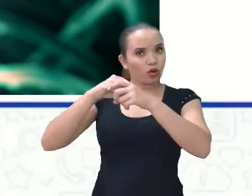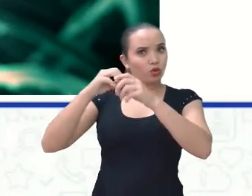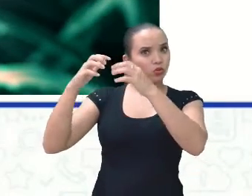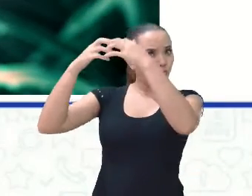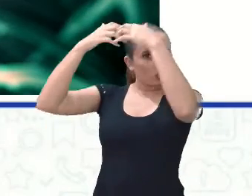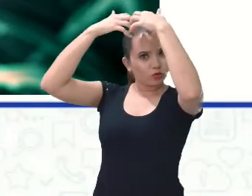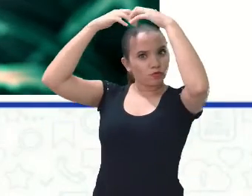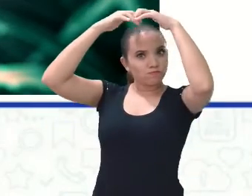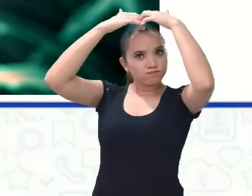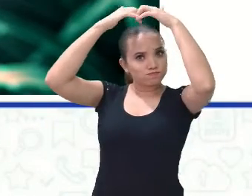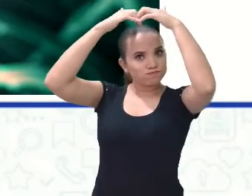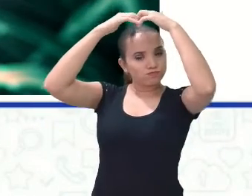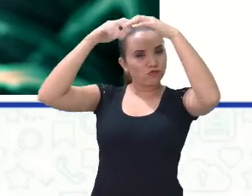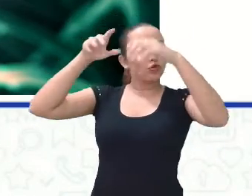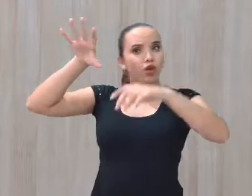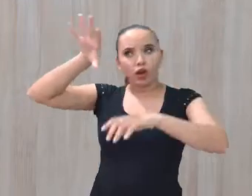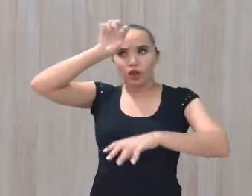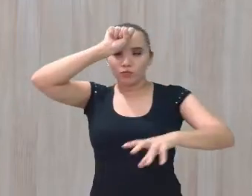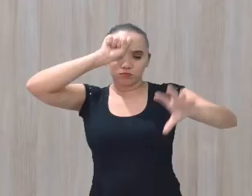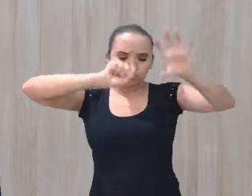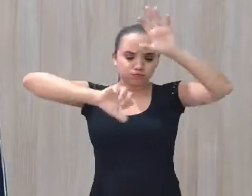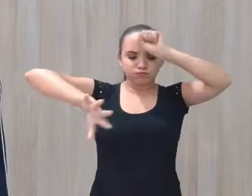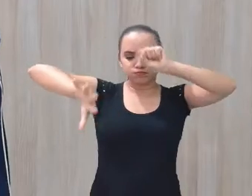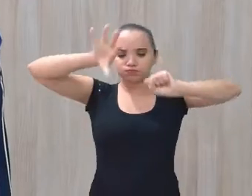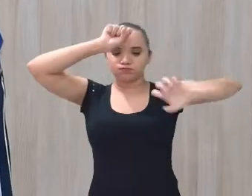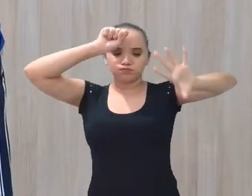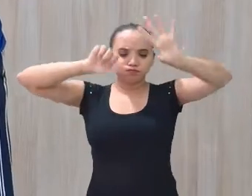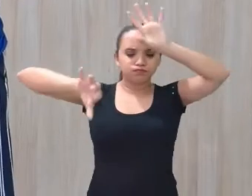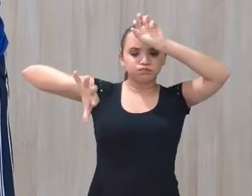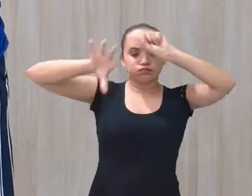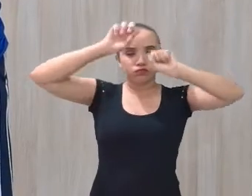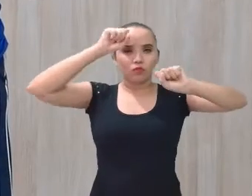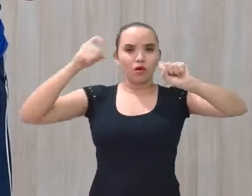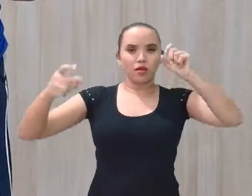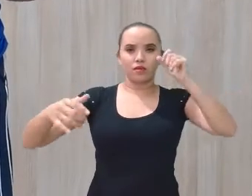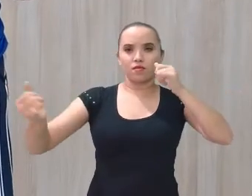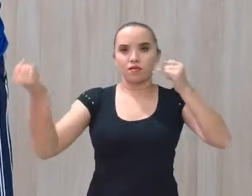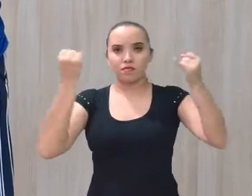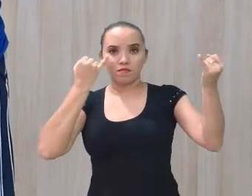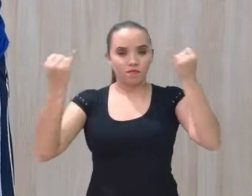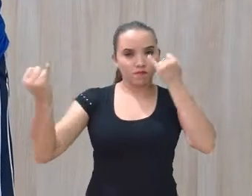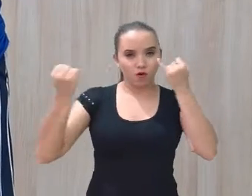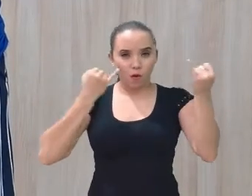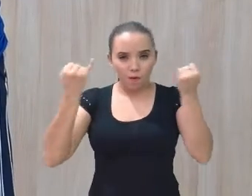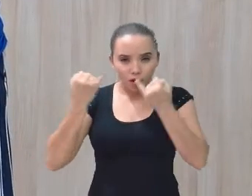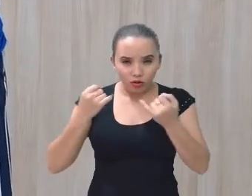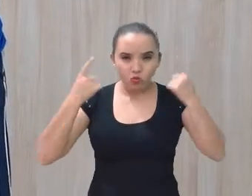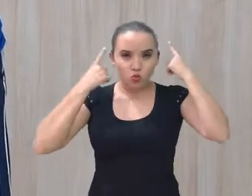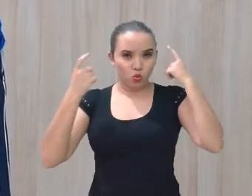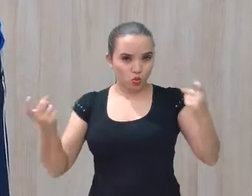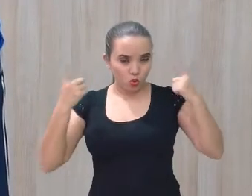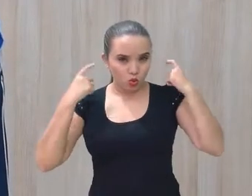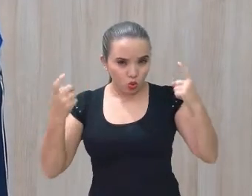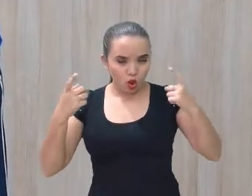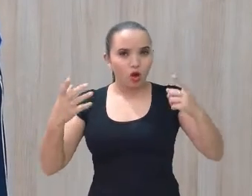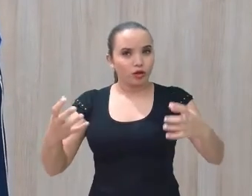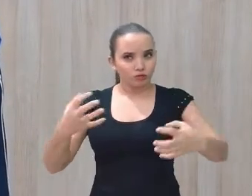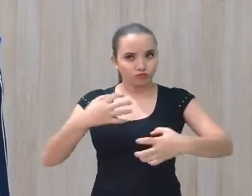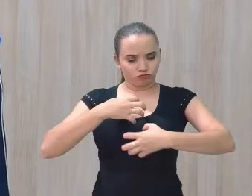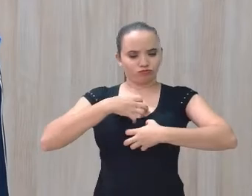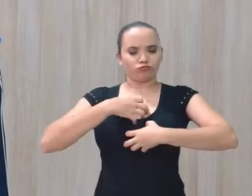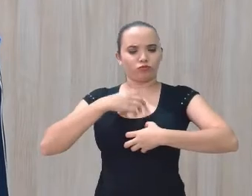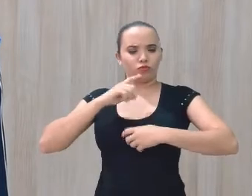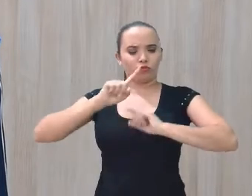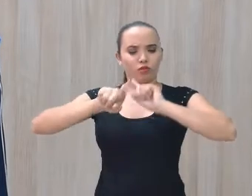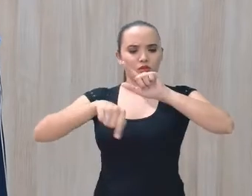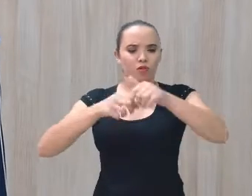é capaz de captar, né? O cérebro capta essas ondas, capta essa vibração, e aí ele interpreta